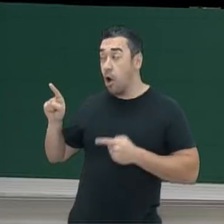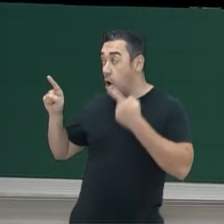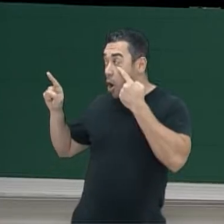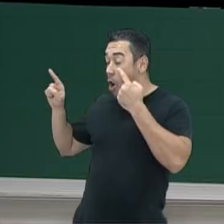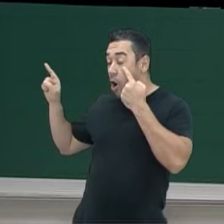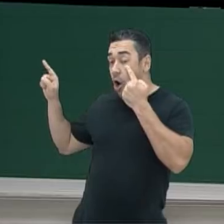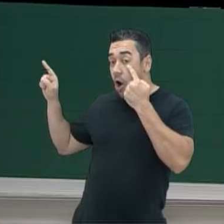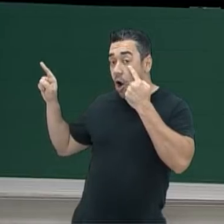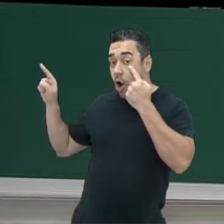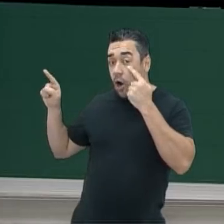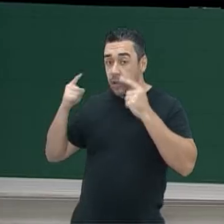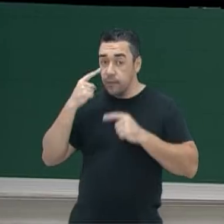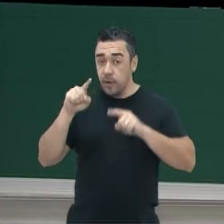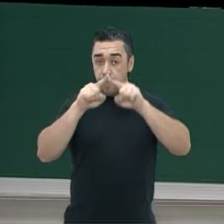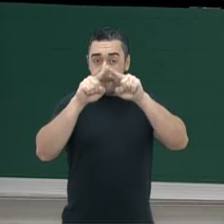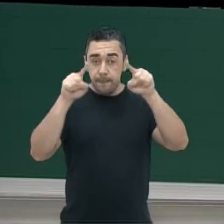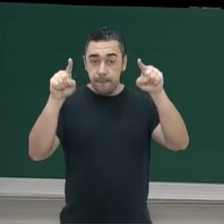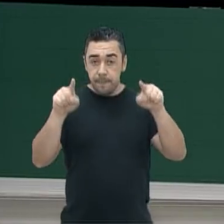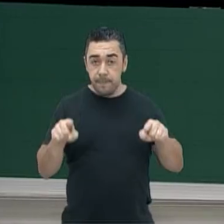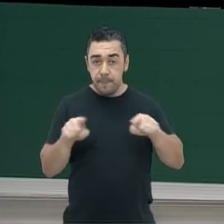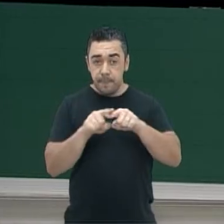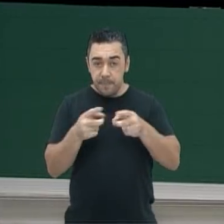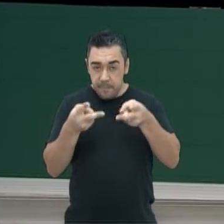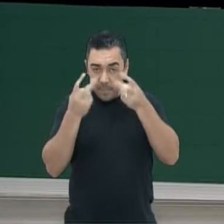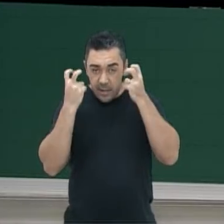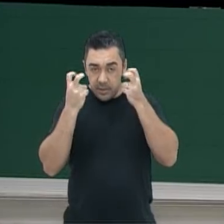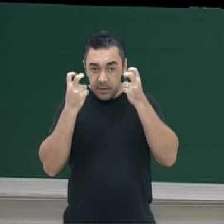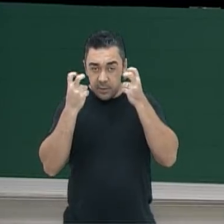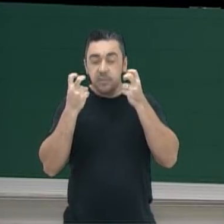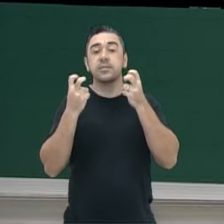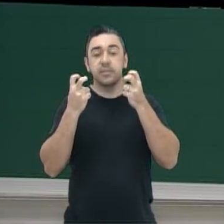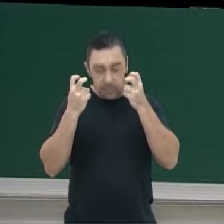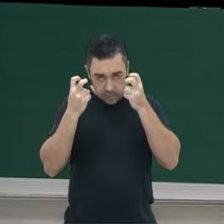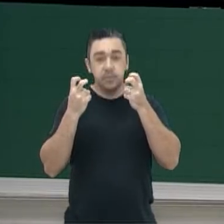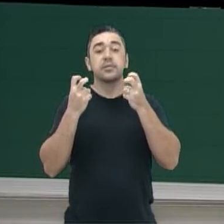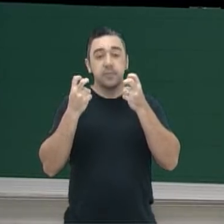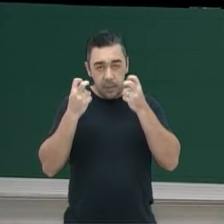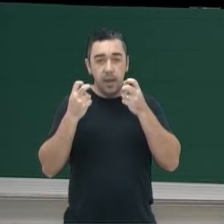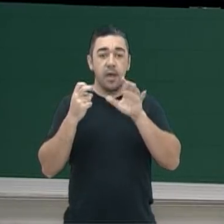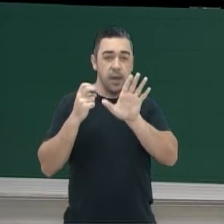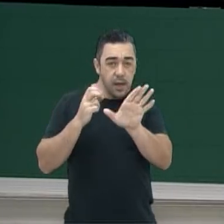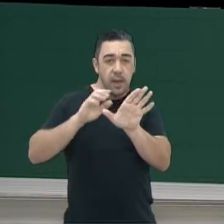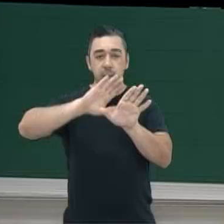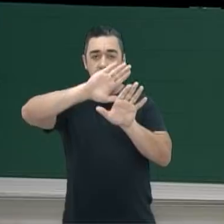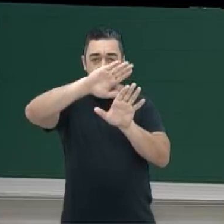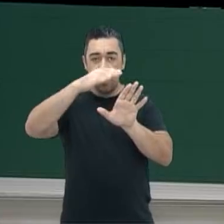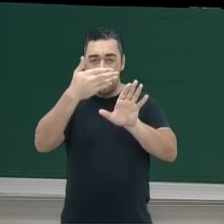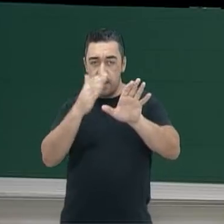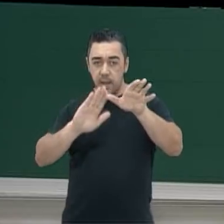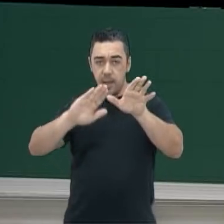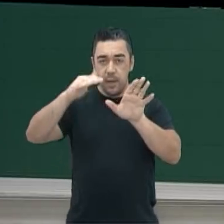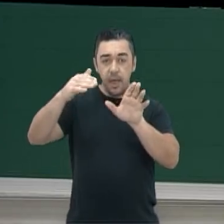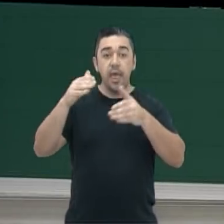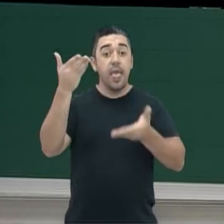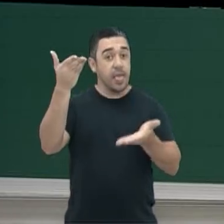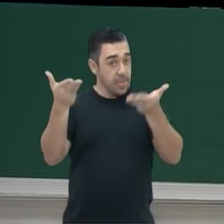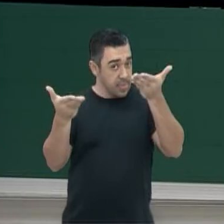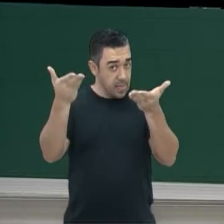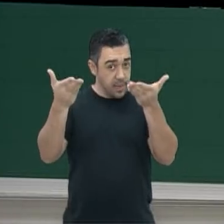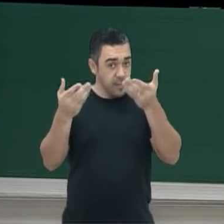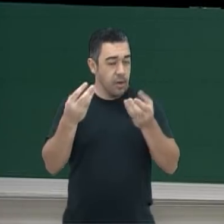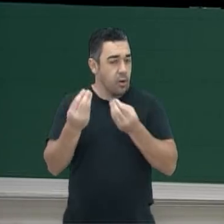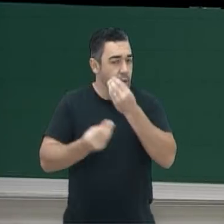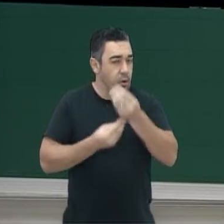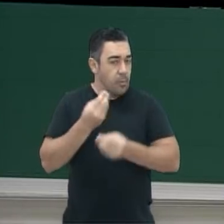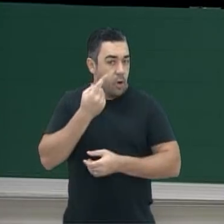do Tangram, a gente tem equivalências. Uma peça equivale a outra. Como será isso,